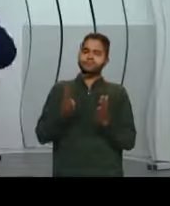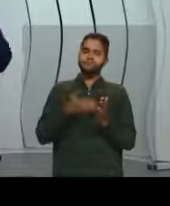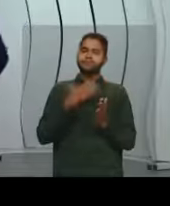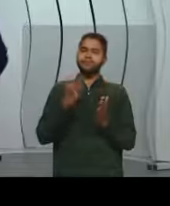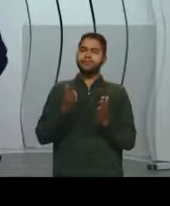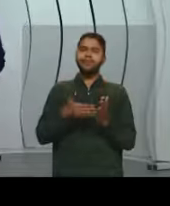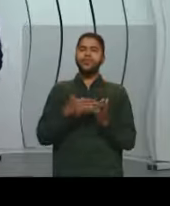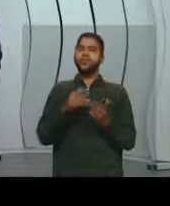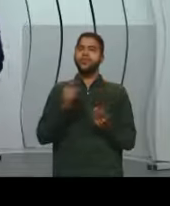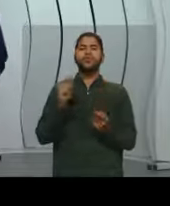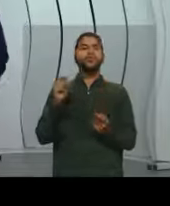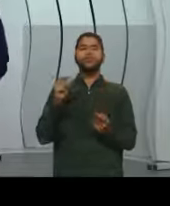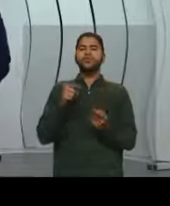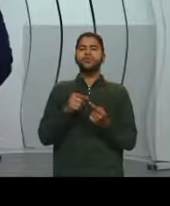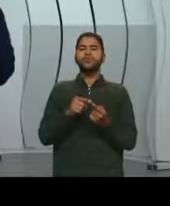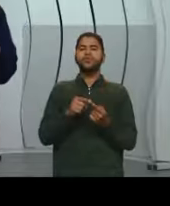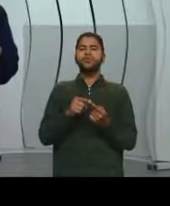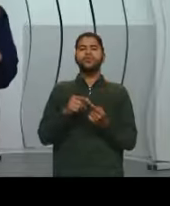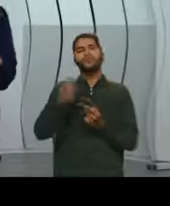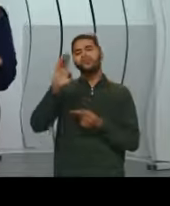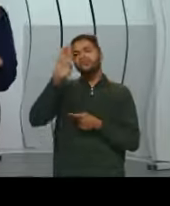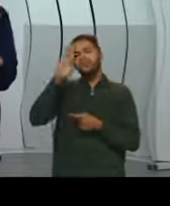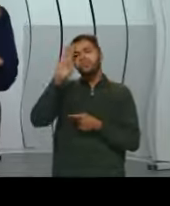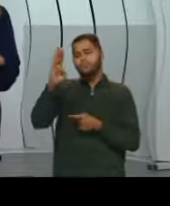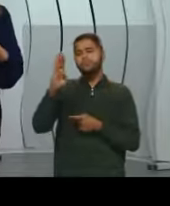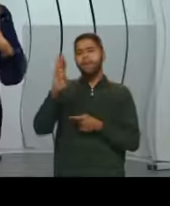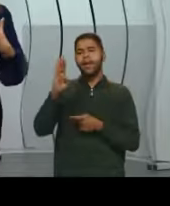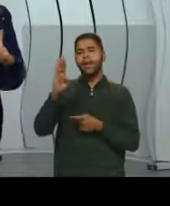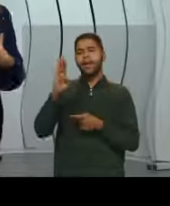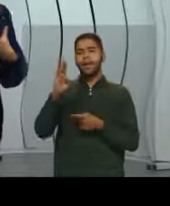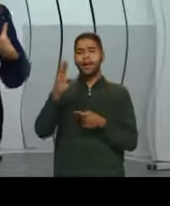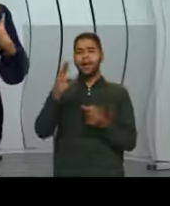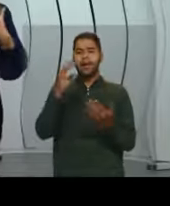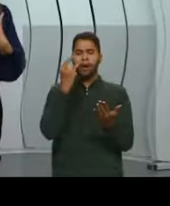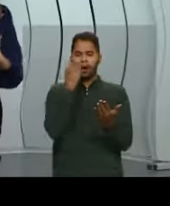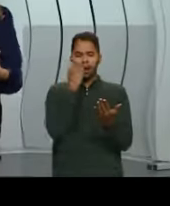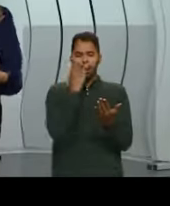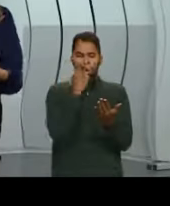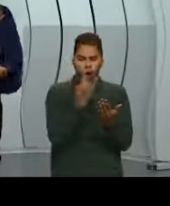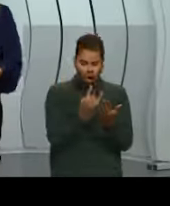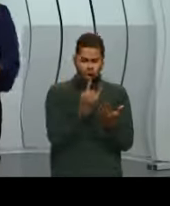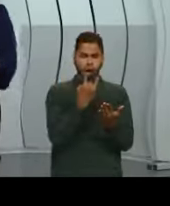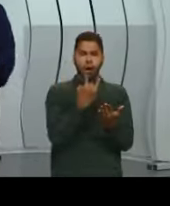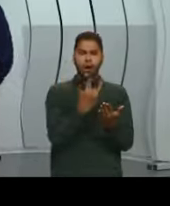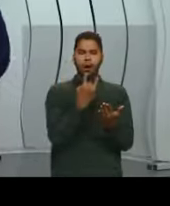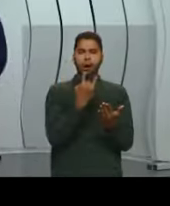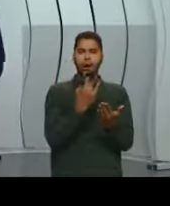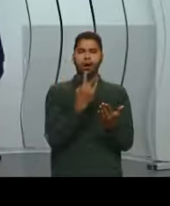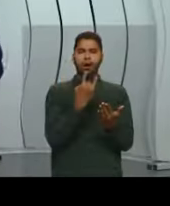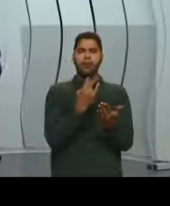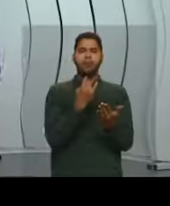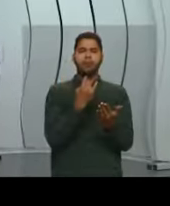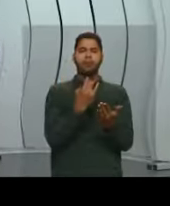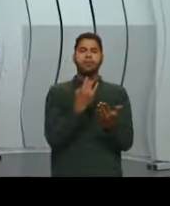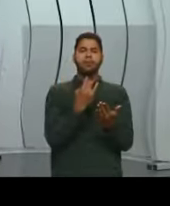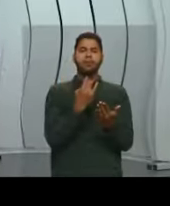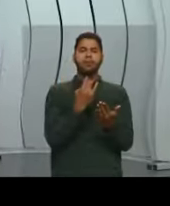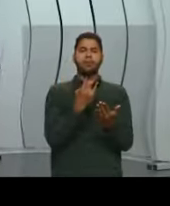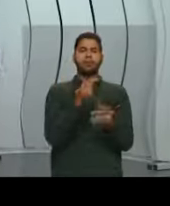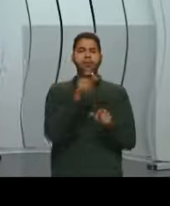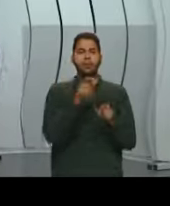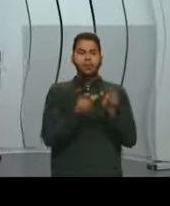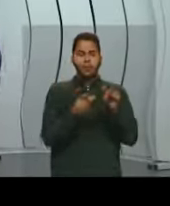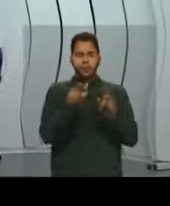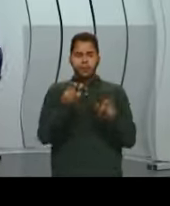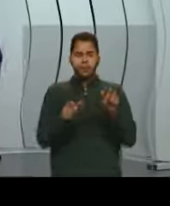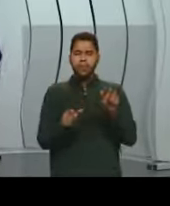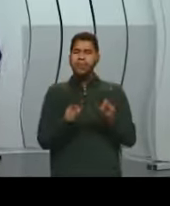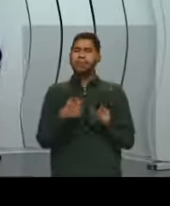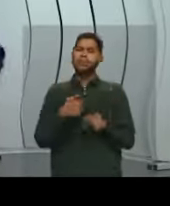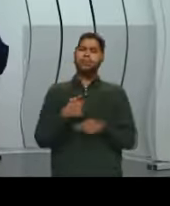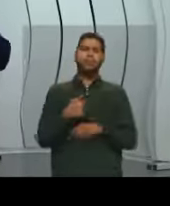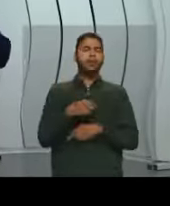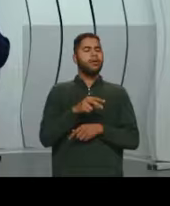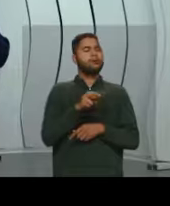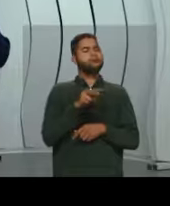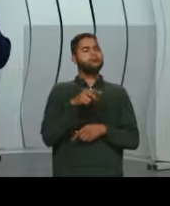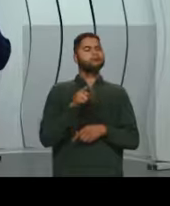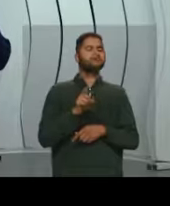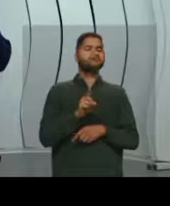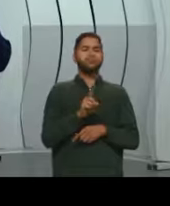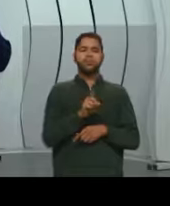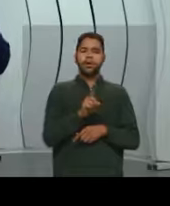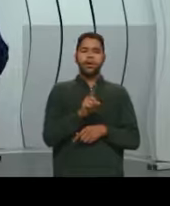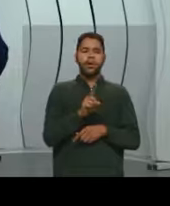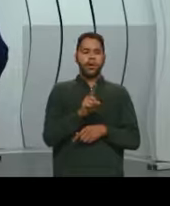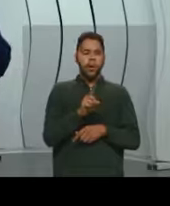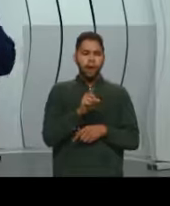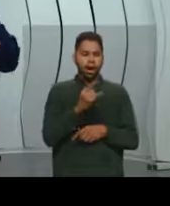o objetivo maior dela é esse aí, é chegar até o interlocutor e a pessoa que está passando perto da banca e